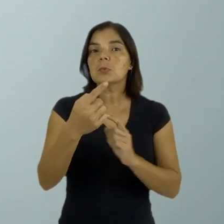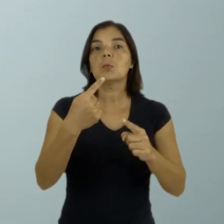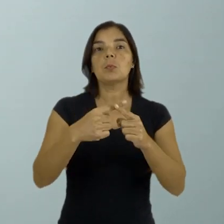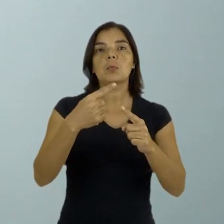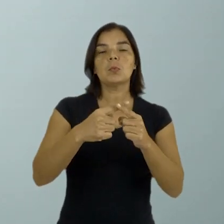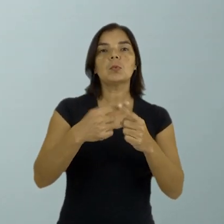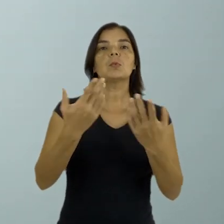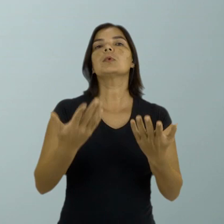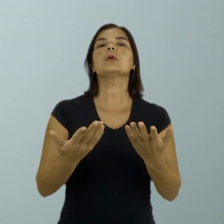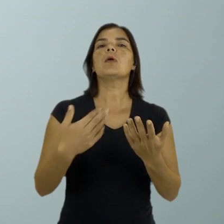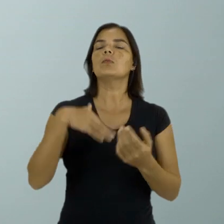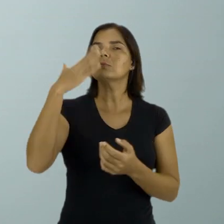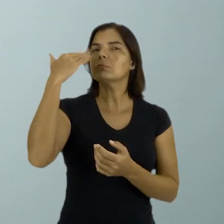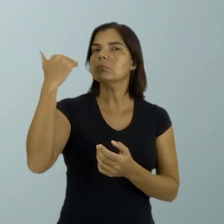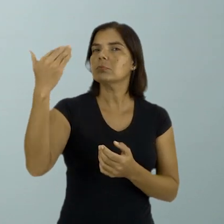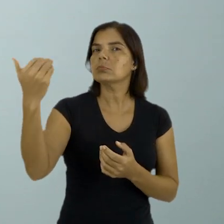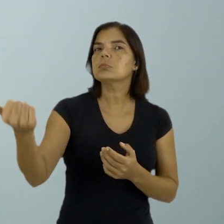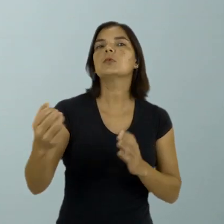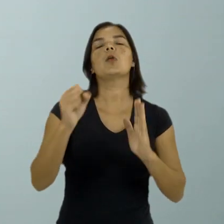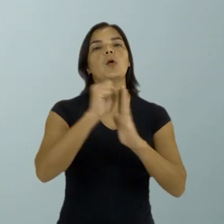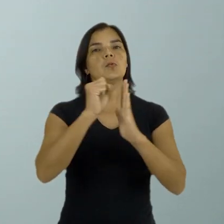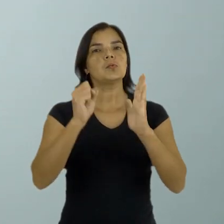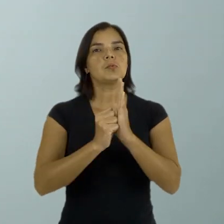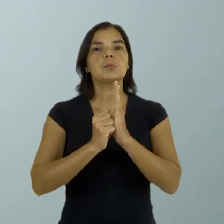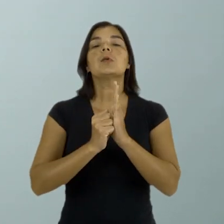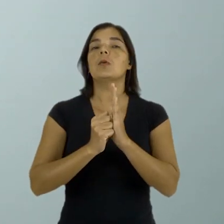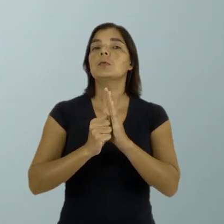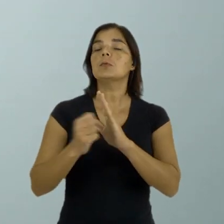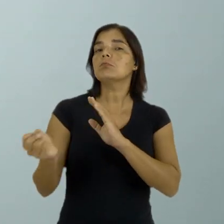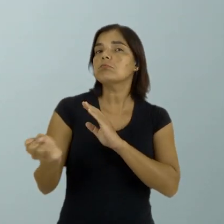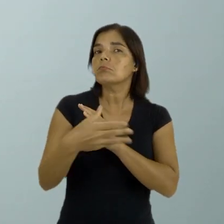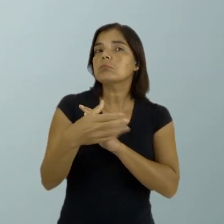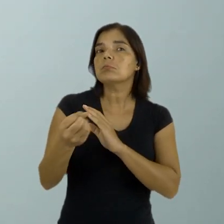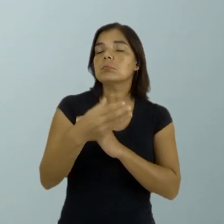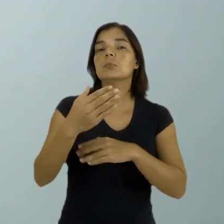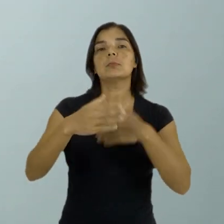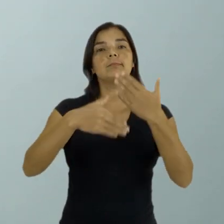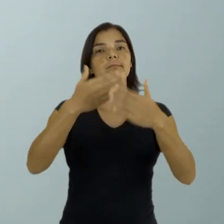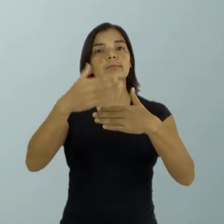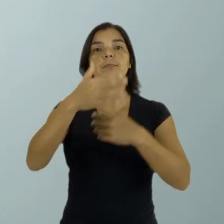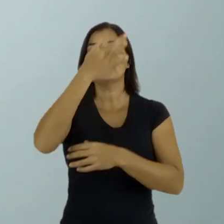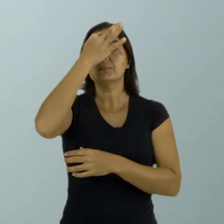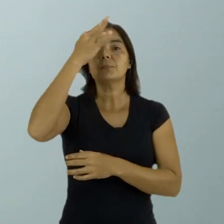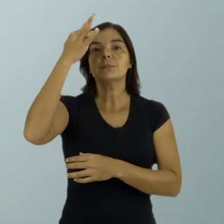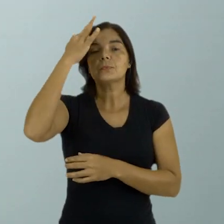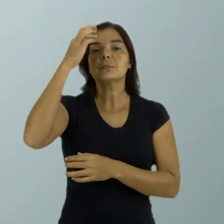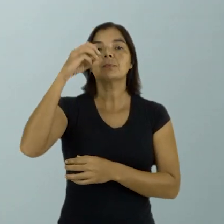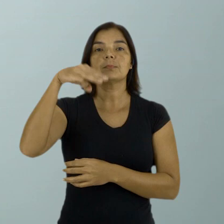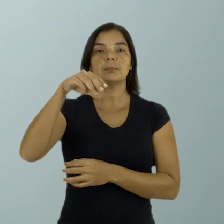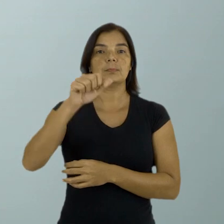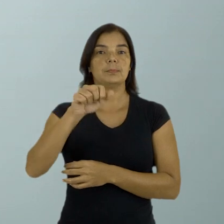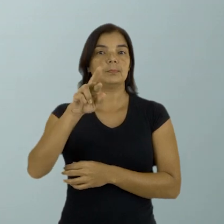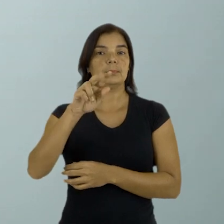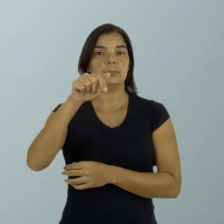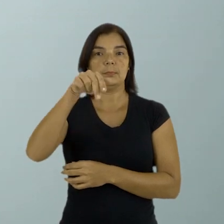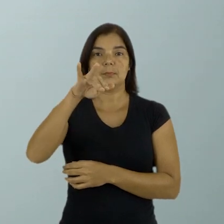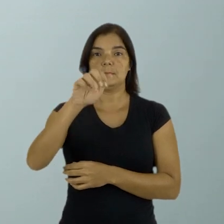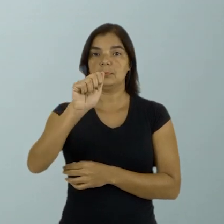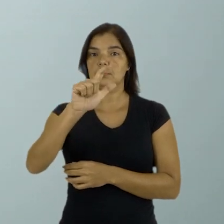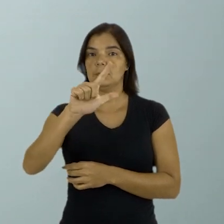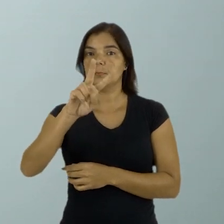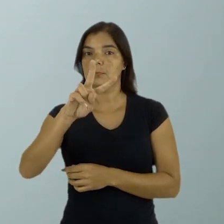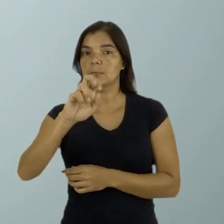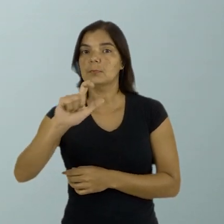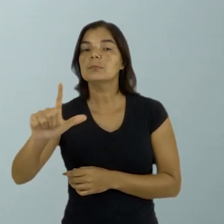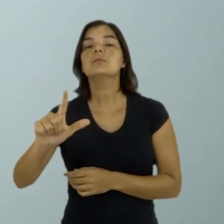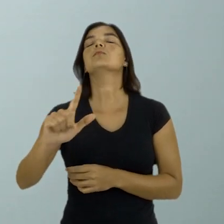ele ficou muito famoso, é um conceito moderno de Estado, que ficou famoso a partir do filósofo Maquiavel, certo? E